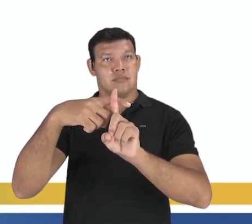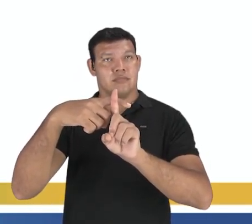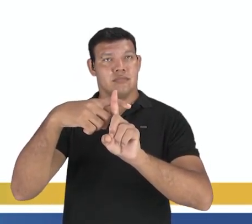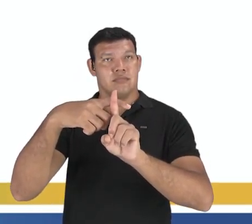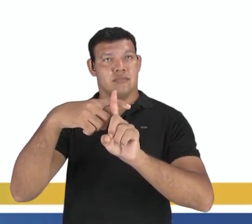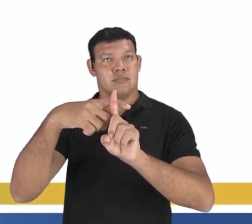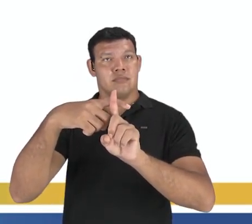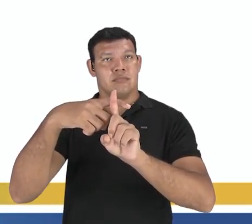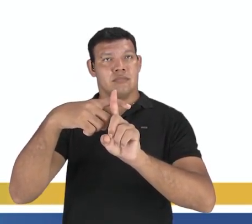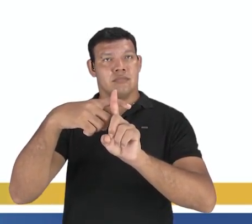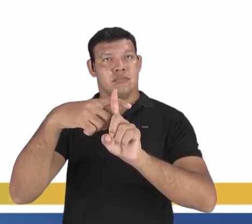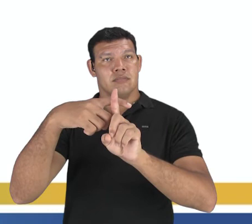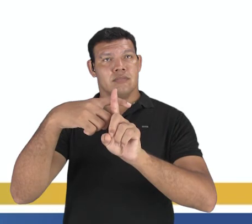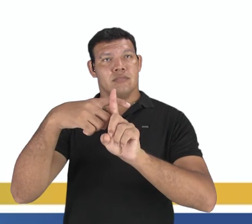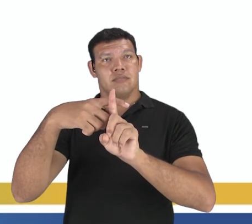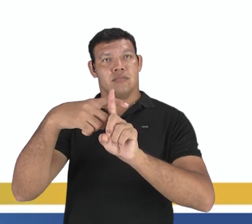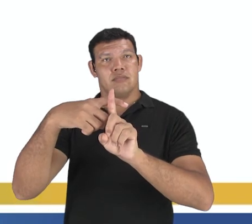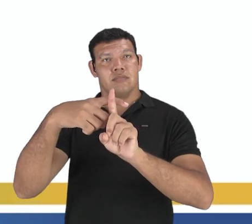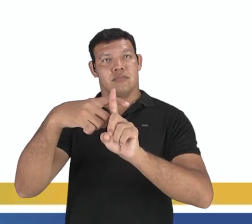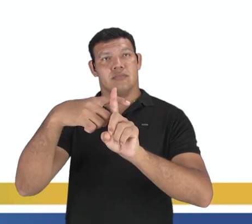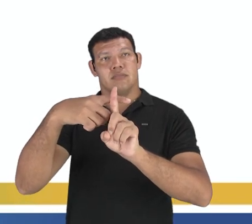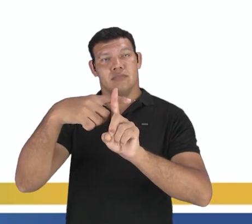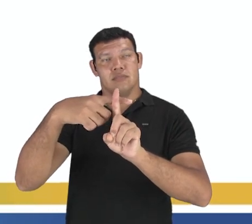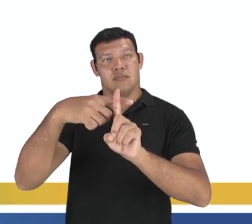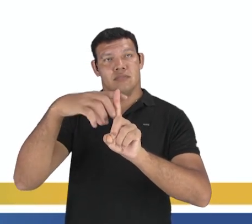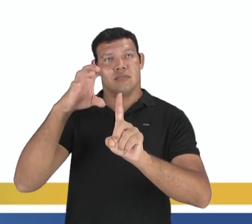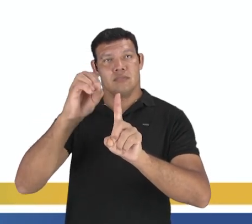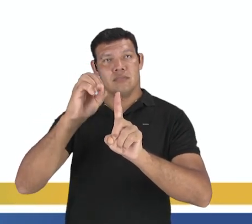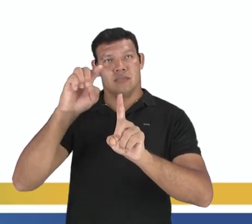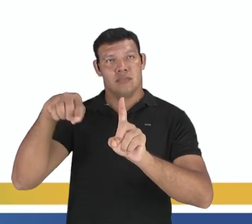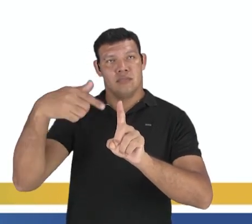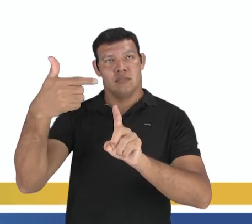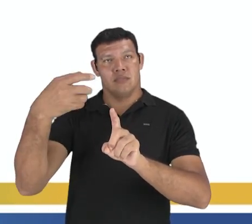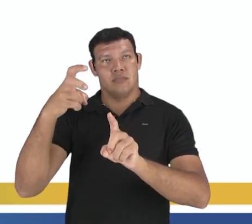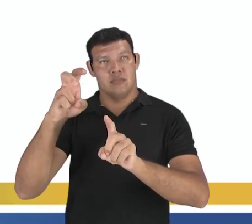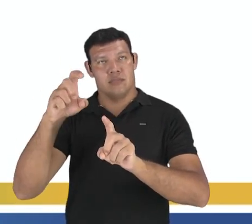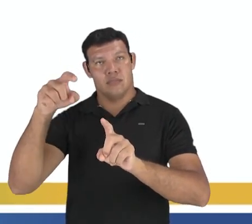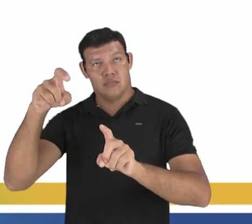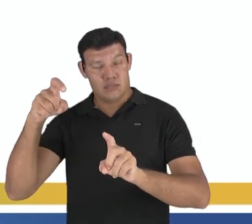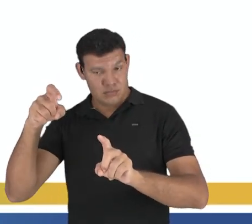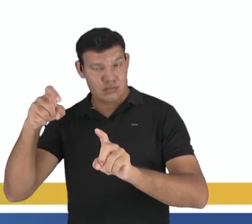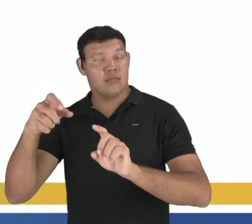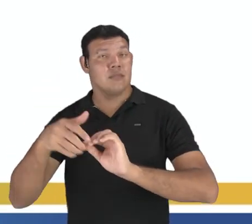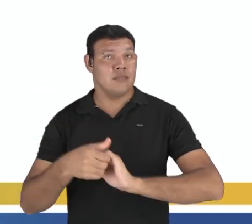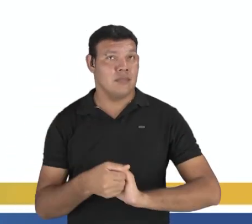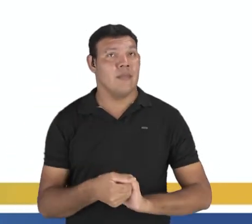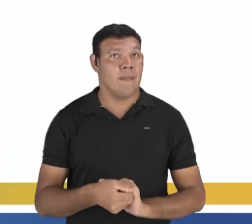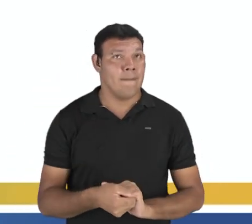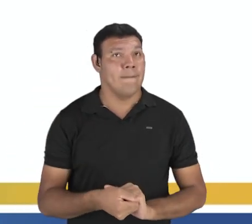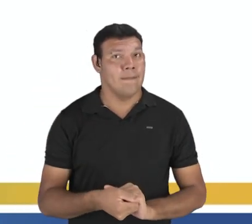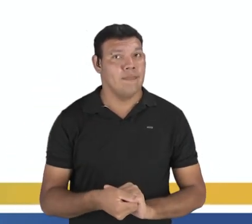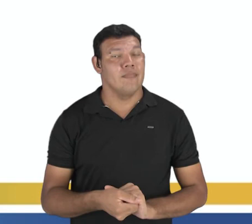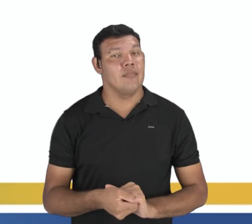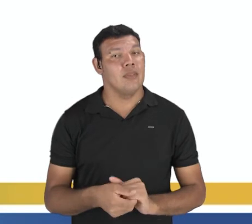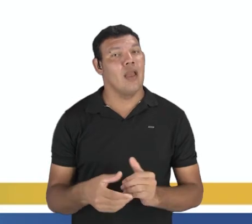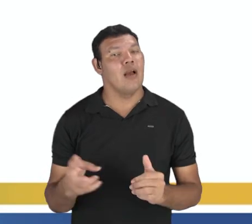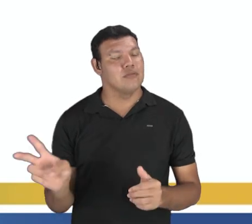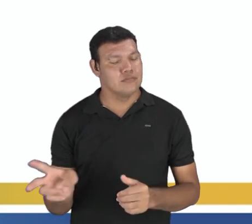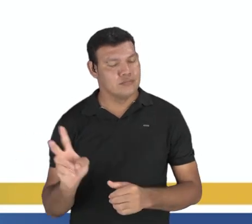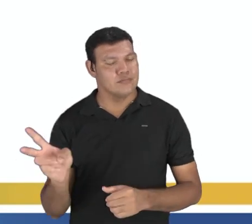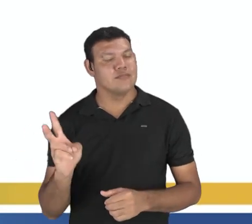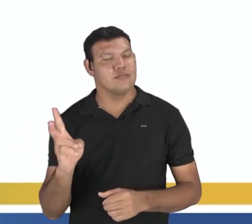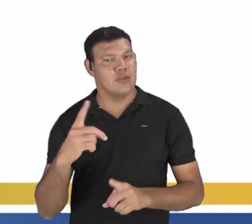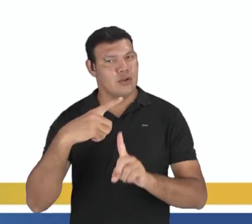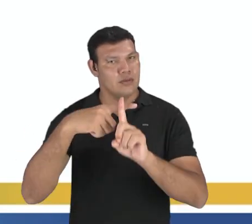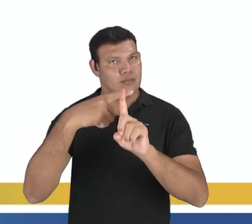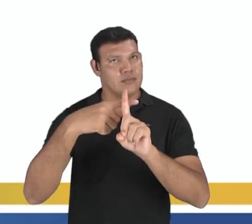0,25 vezes 30, deu 7,5, e 0,25 vezes o x. E aí nós vamos ter um valor positivo de